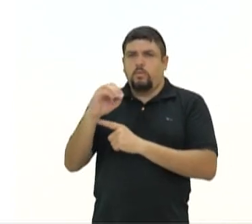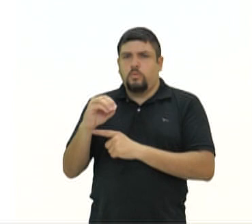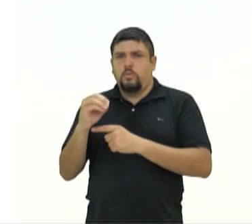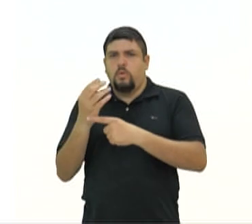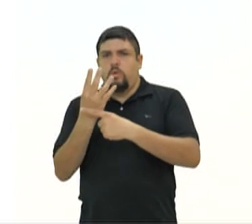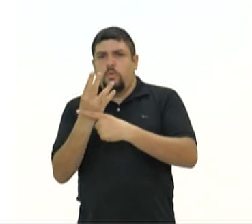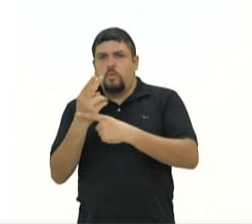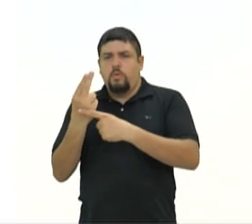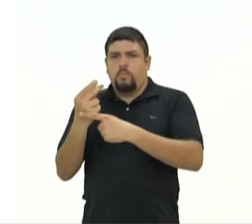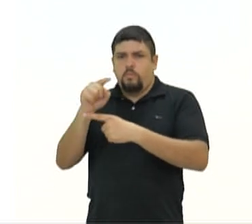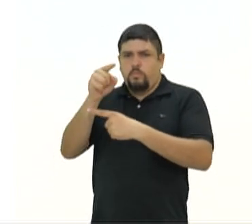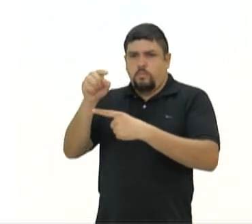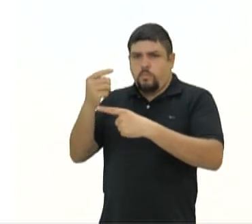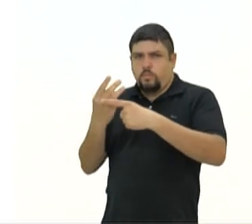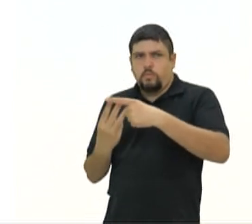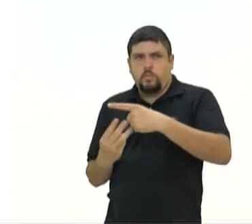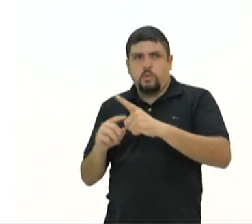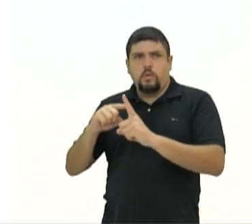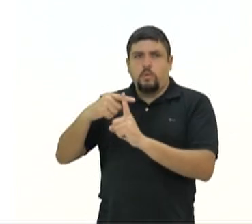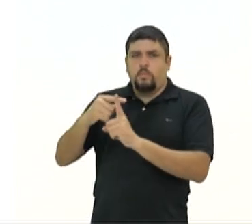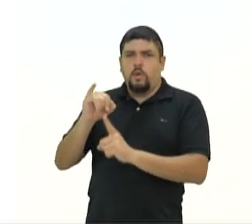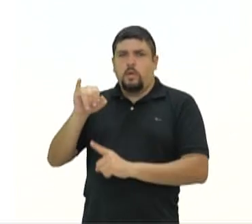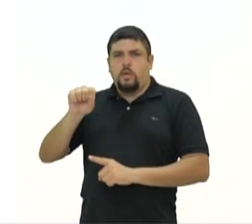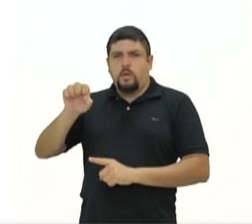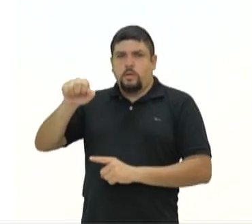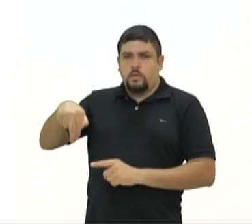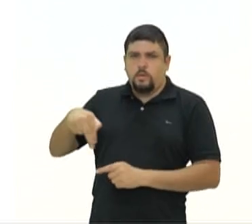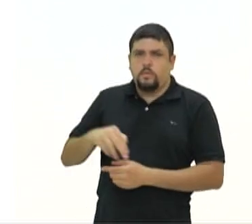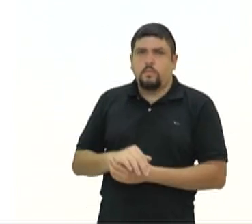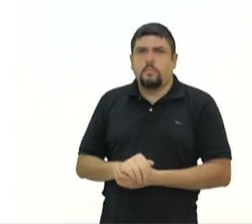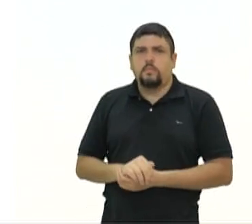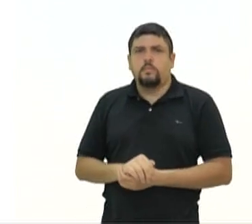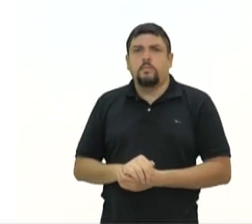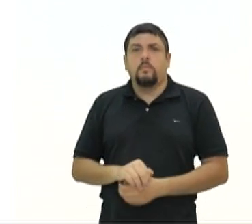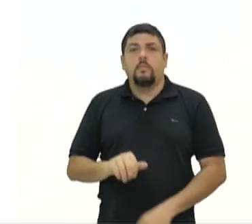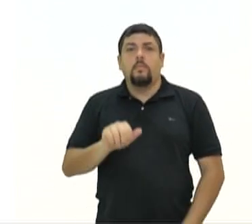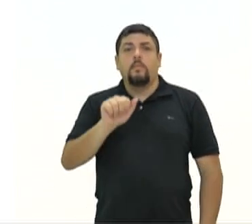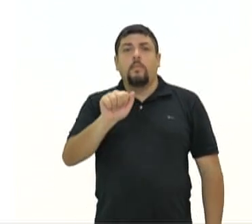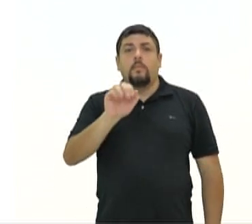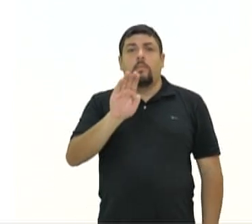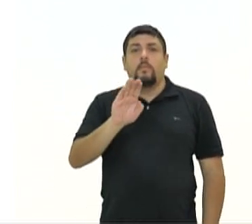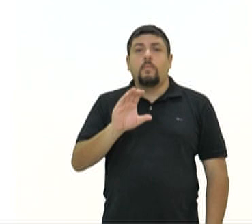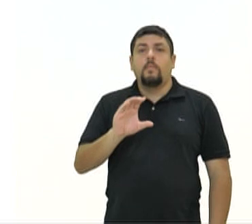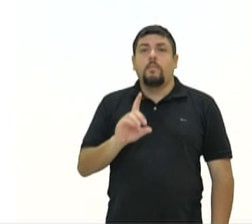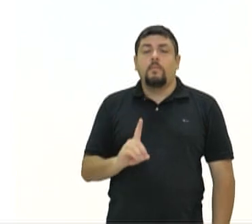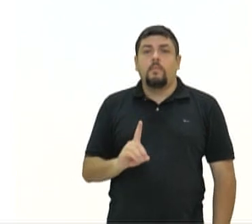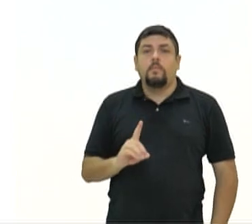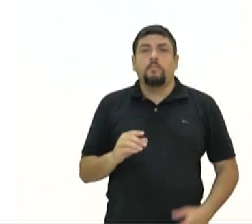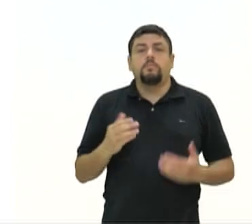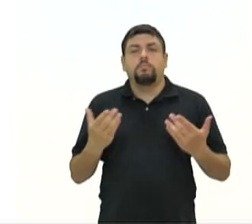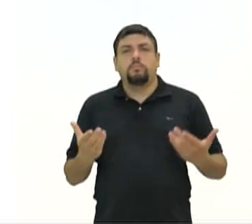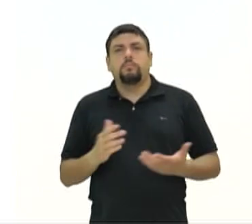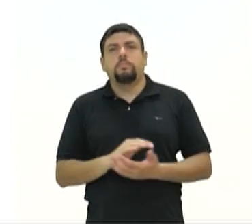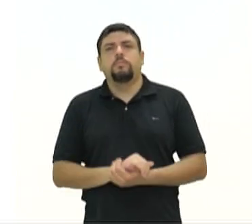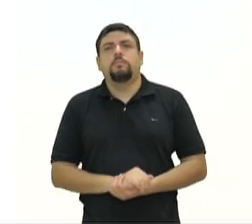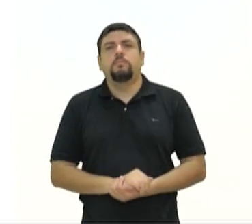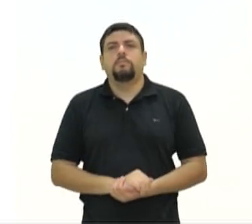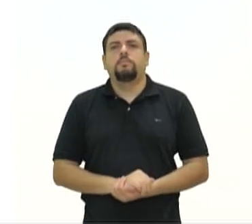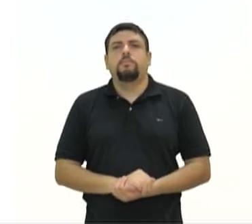3 mais I seno de 4π sobre 3. Alternativas. Primeiro quadrante, segundo quadrante, terceiro ou quarto